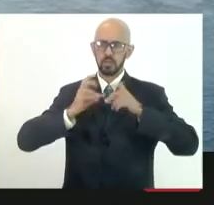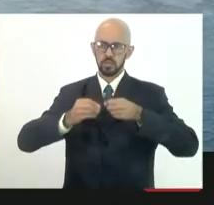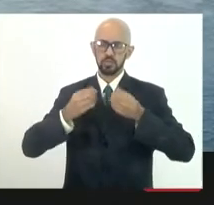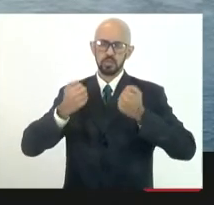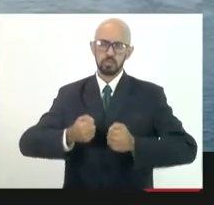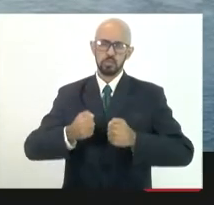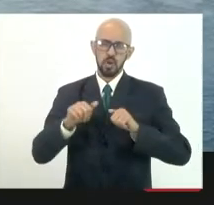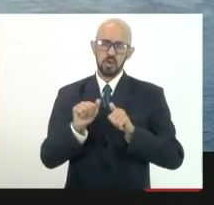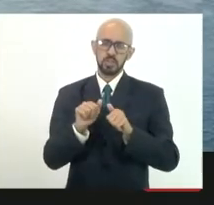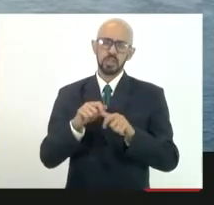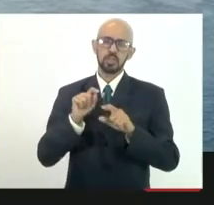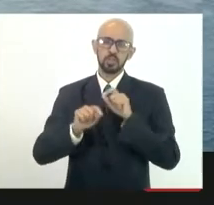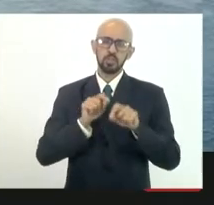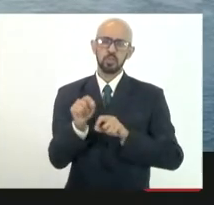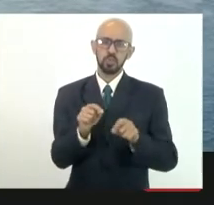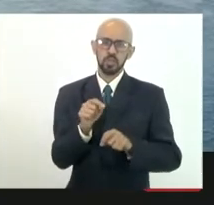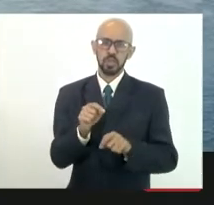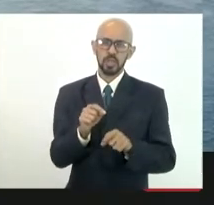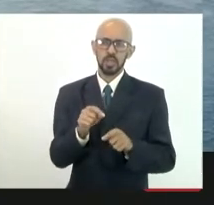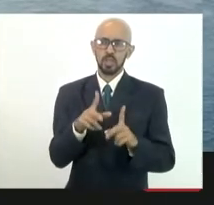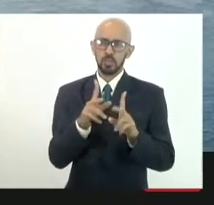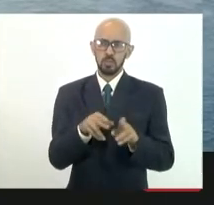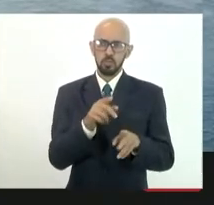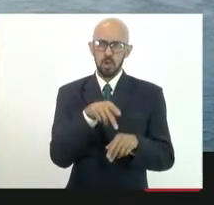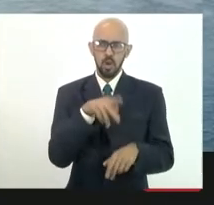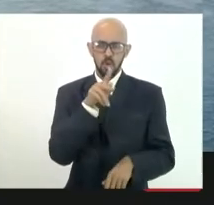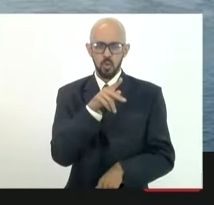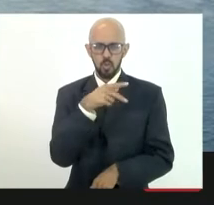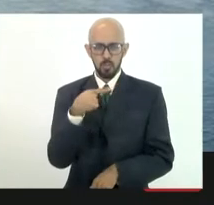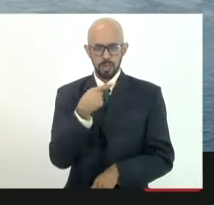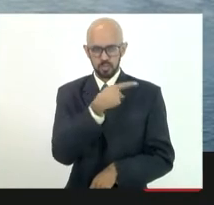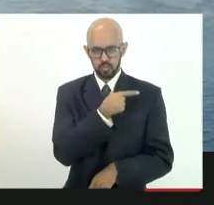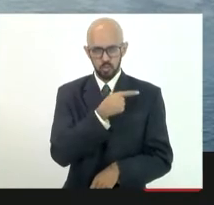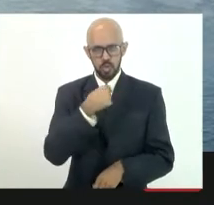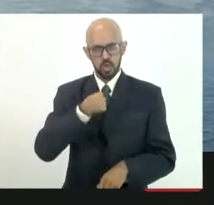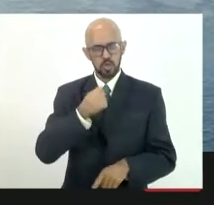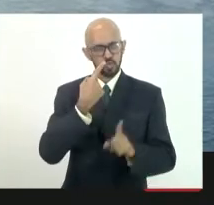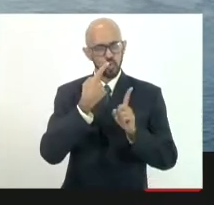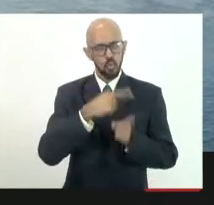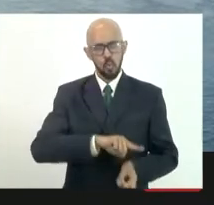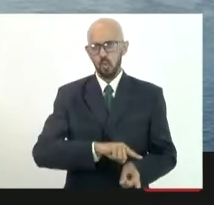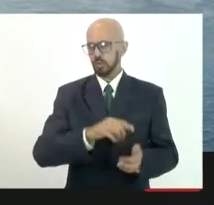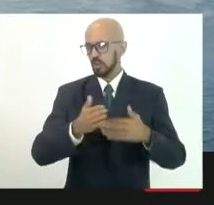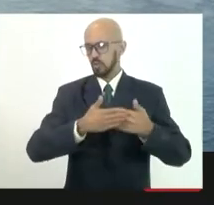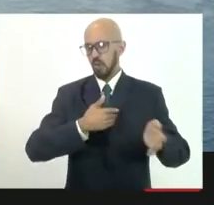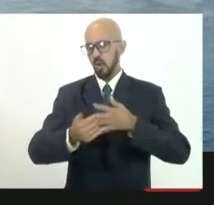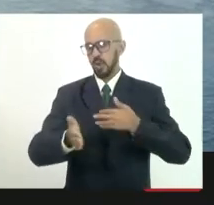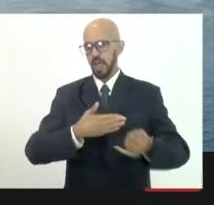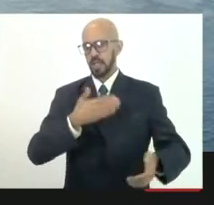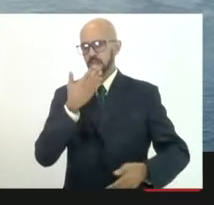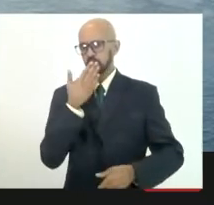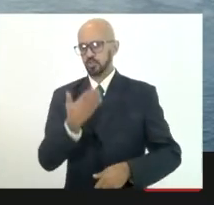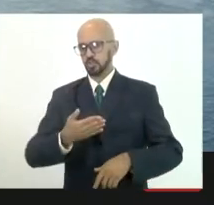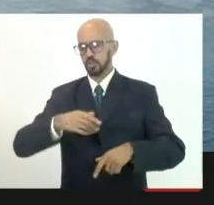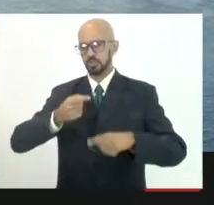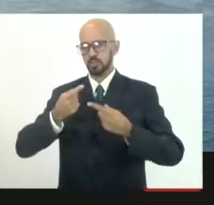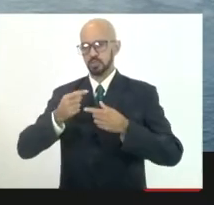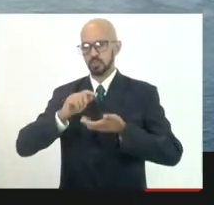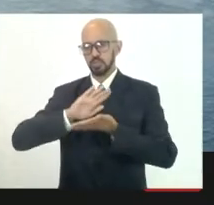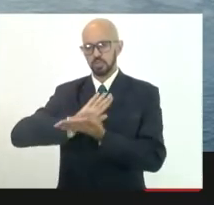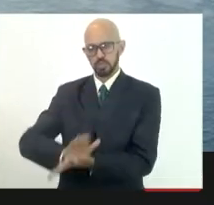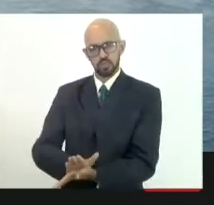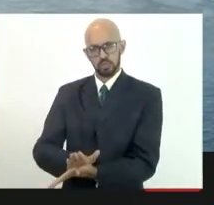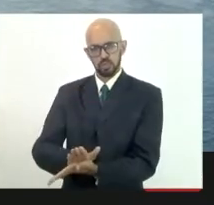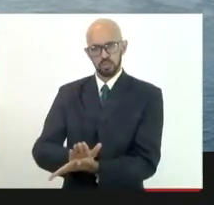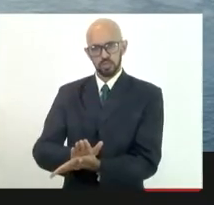com a gente, porque, assim como o pastor Manuel Ribeiro, eu também sou totalmente contra qualquer tipo de violência, discriminação, intolerância